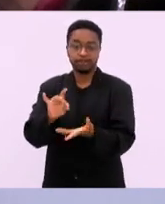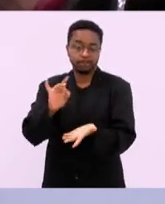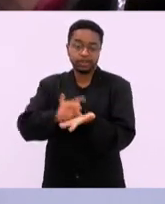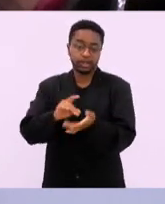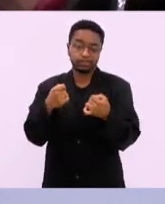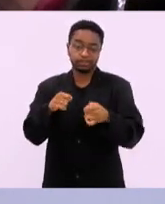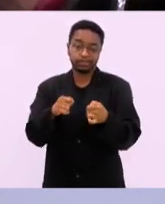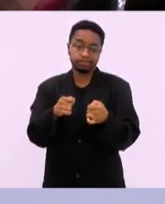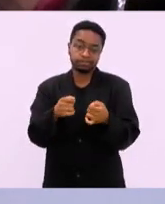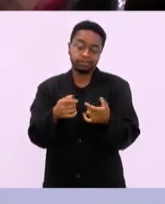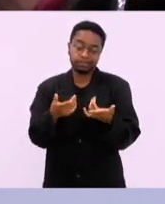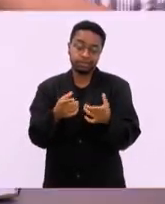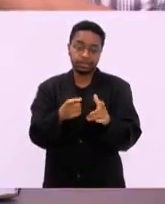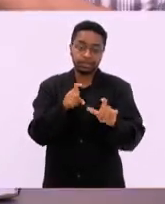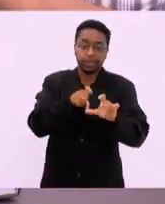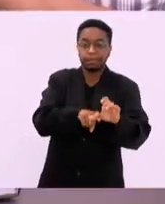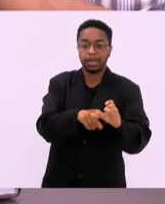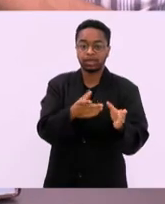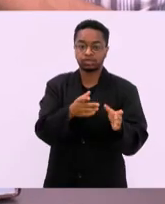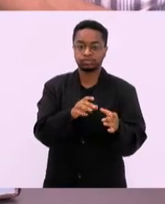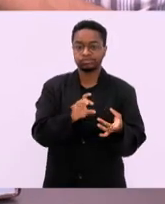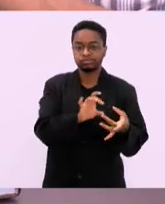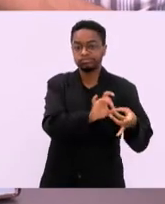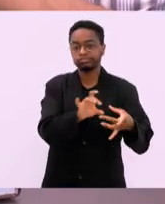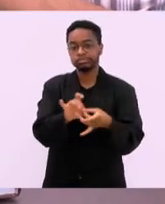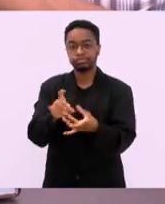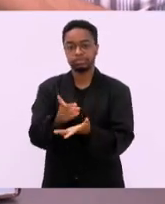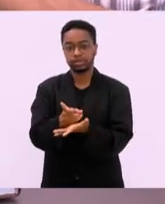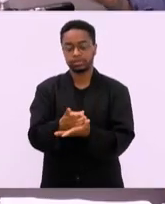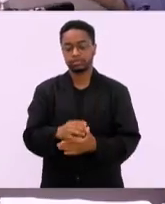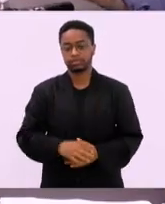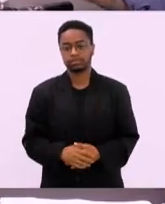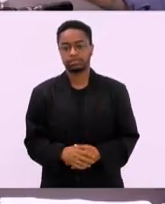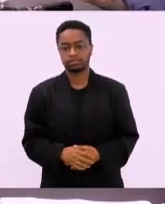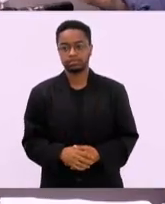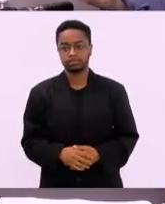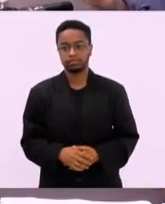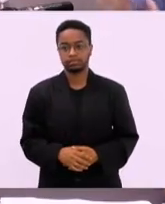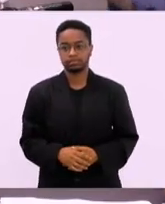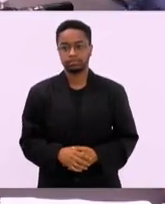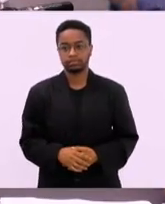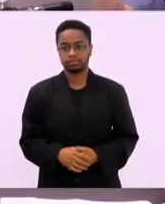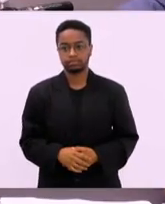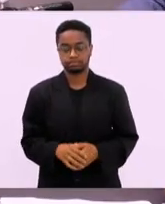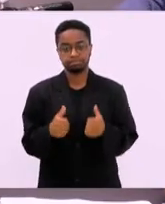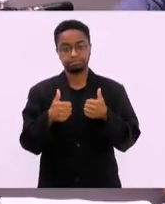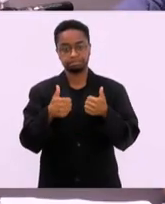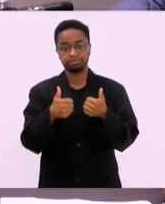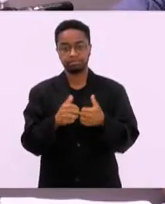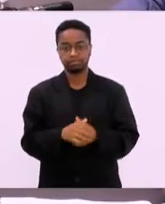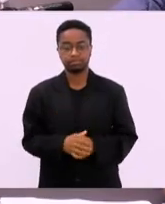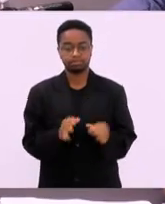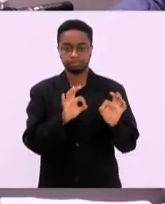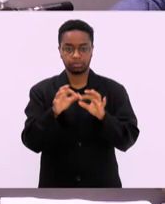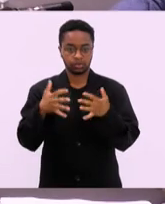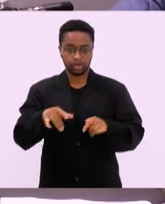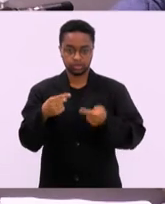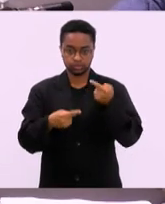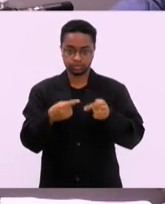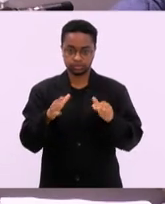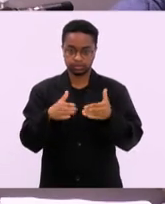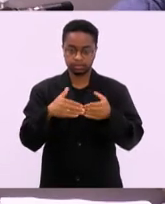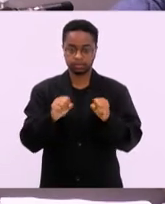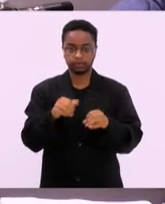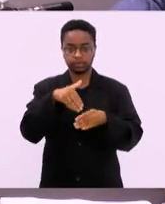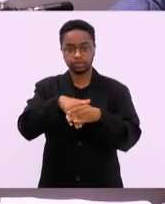dependente do outro, entendeu? Bem, tá bom. Não havendo quem queira discutir, encerrada a discussão